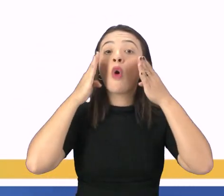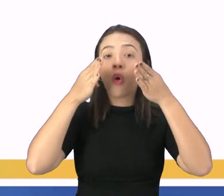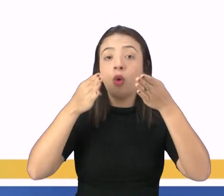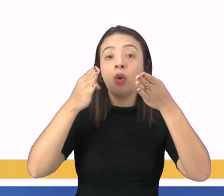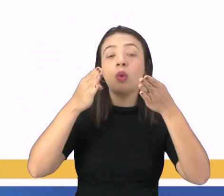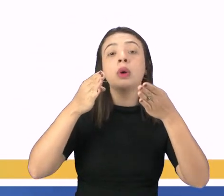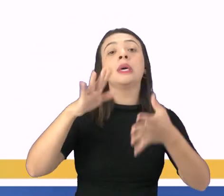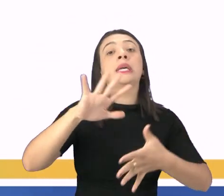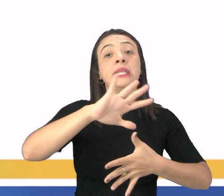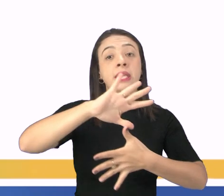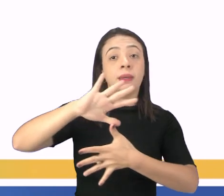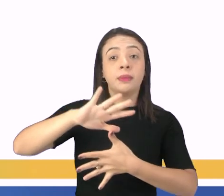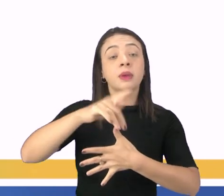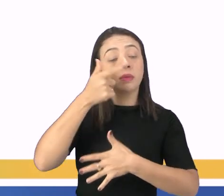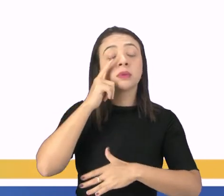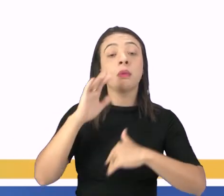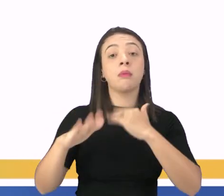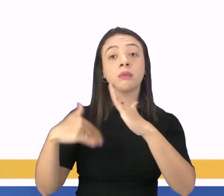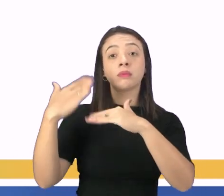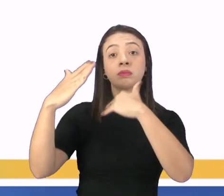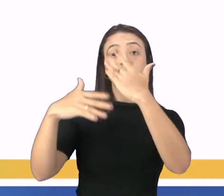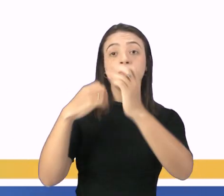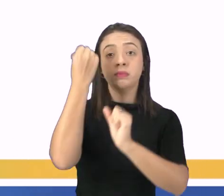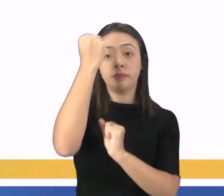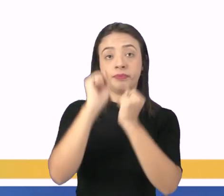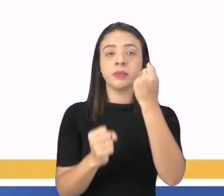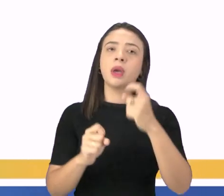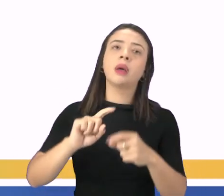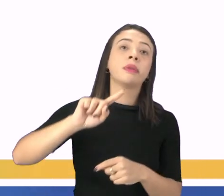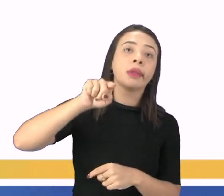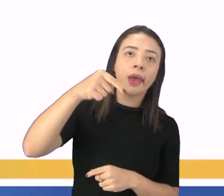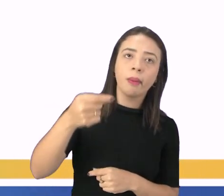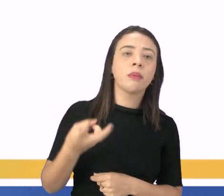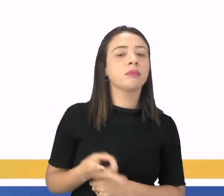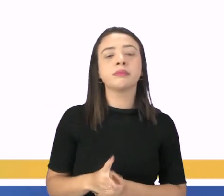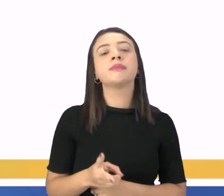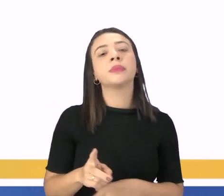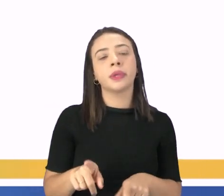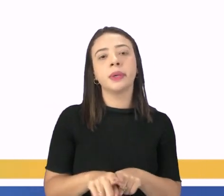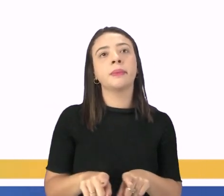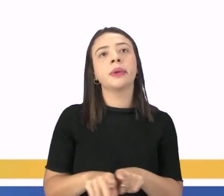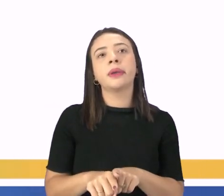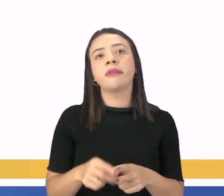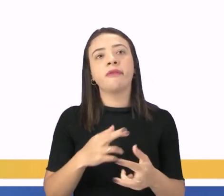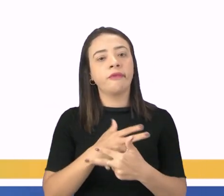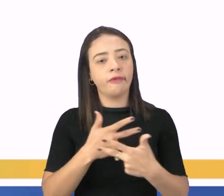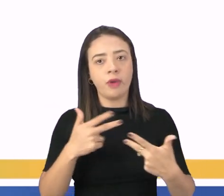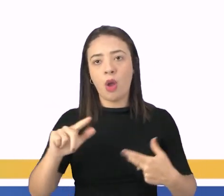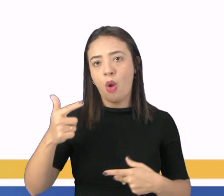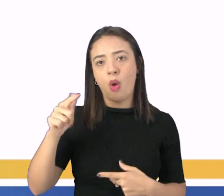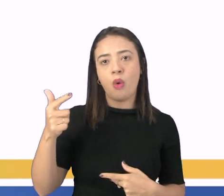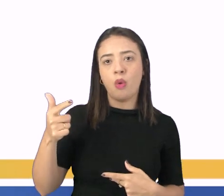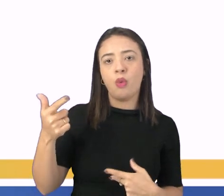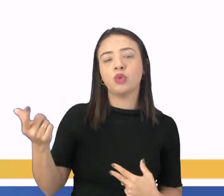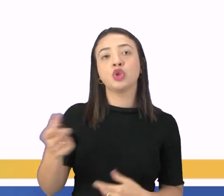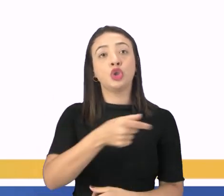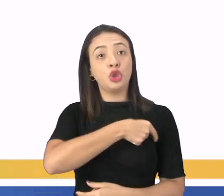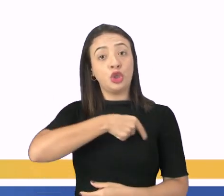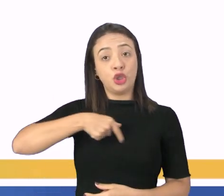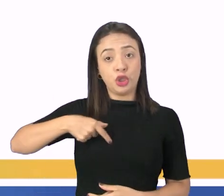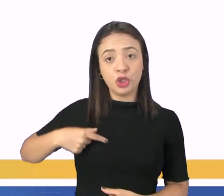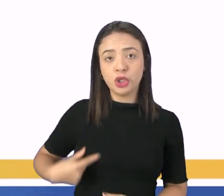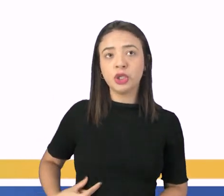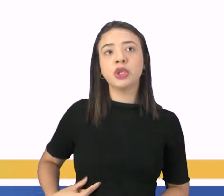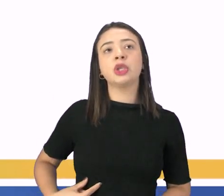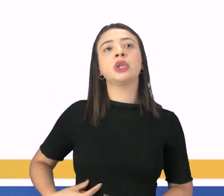países que tiveram maior desenvoltura industrial. Depois também seguiu a Argentina, Turquia, China, Coreia